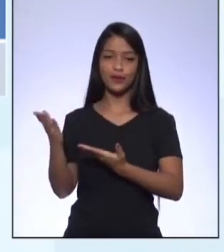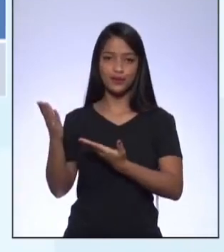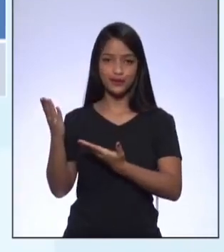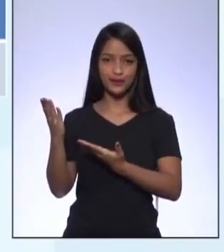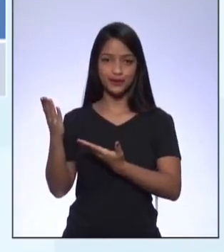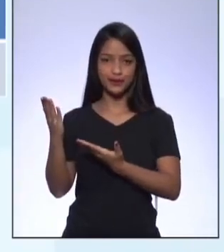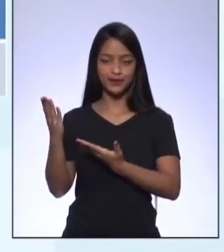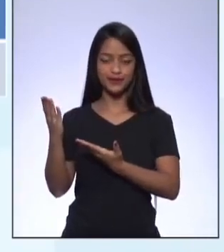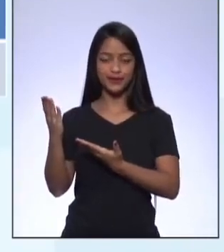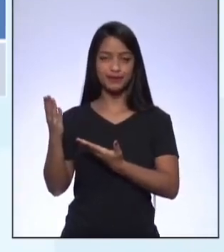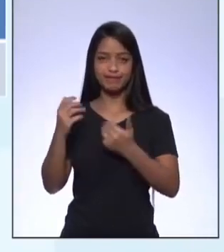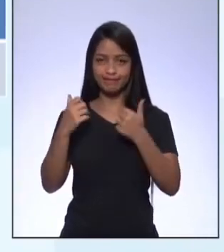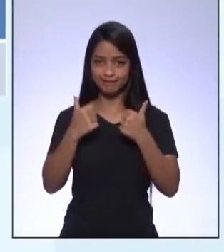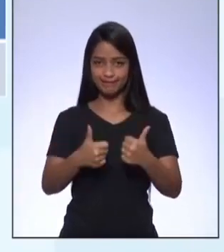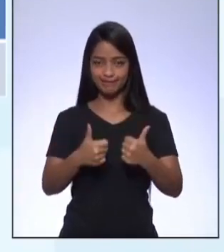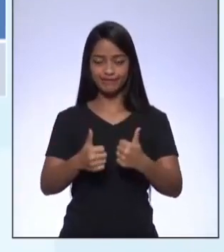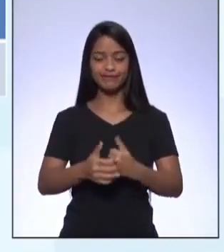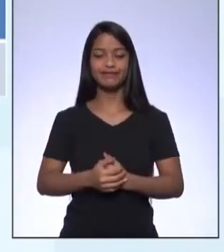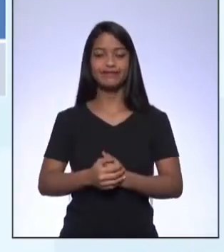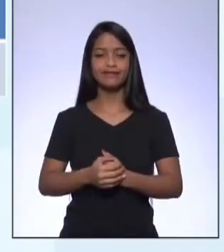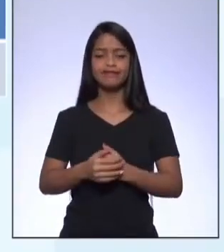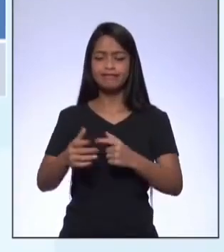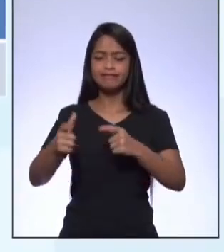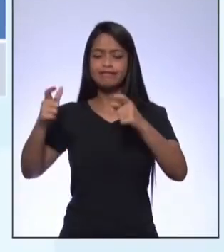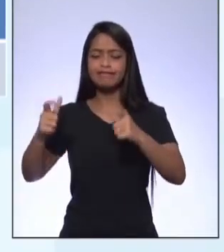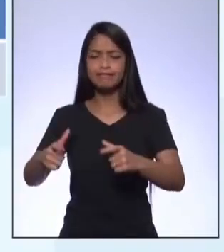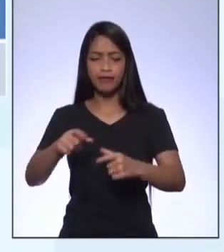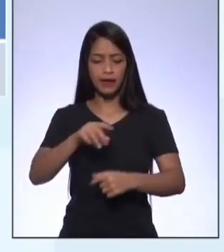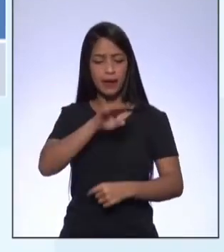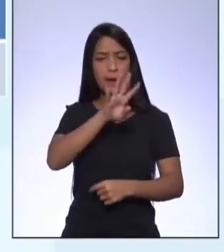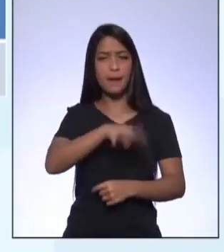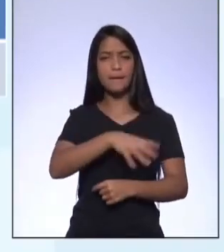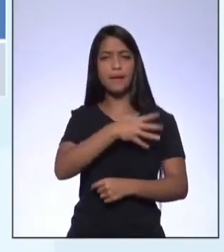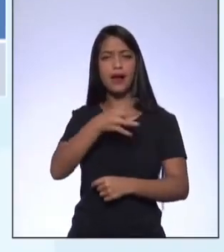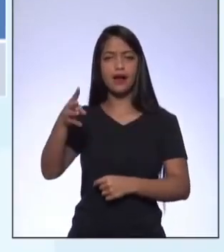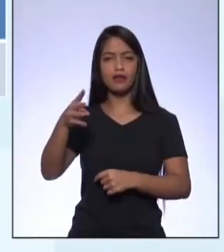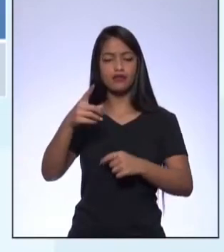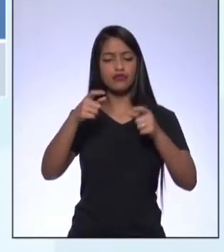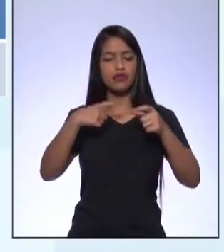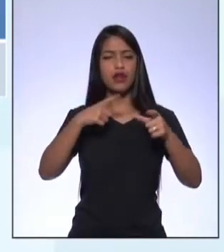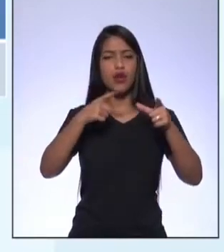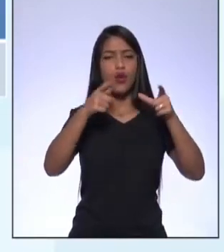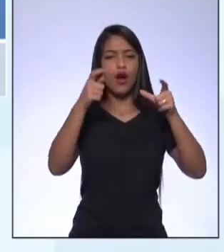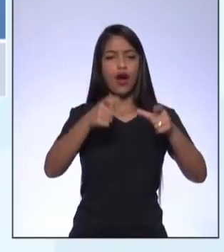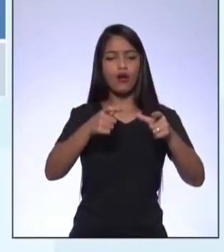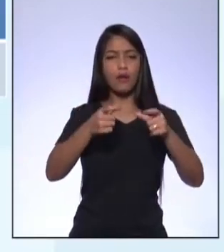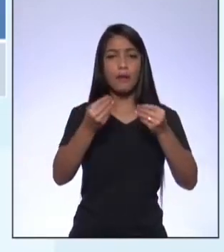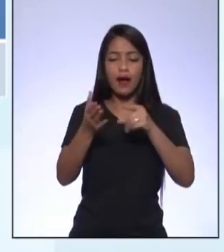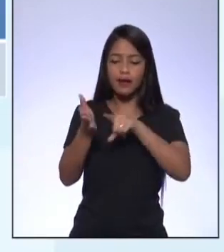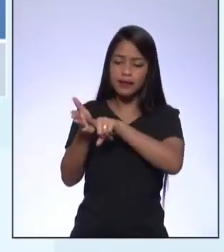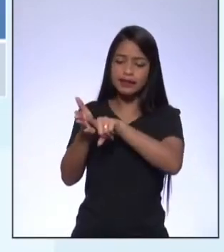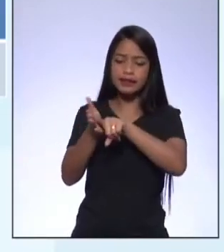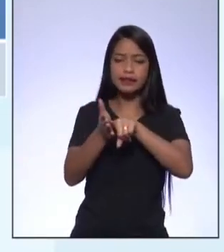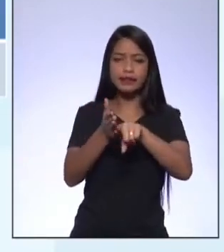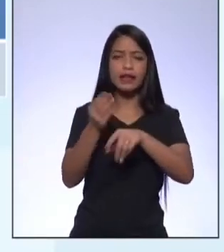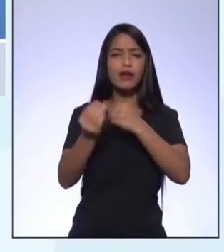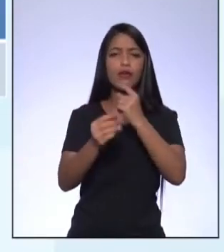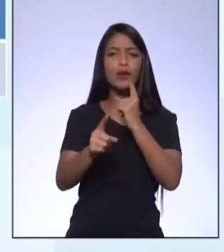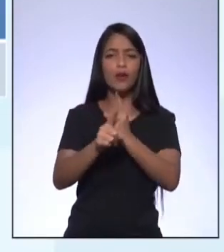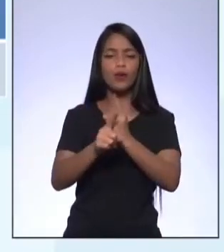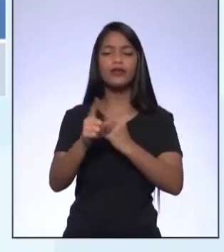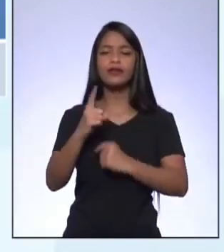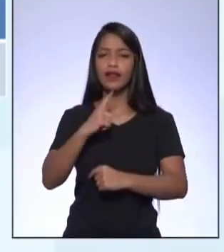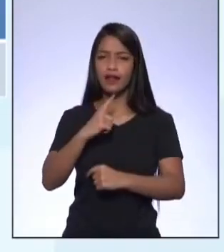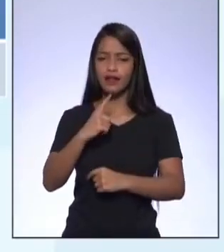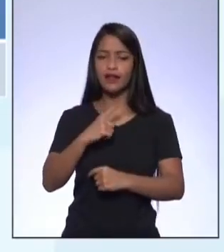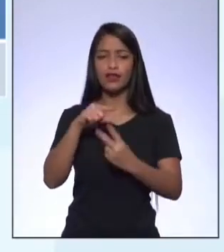a localização. Tudo bem? Então, a localização no plano, que limitam as áreas de pesquisa, está indicada pelas